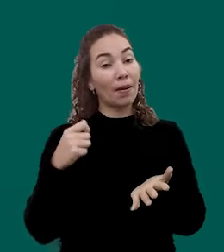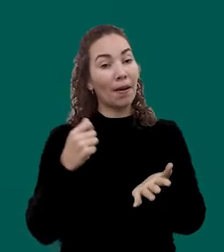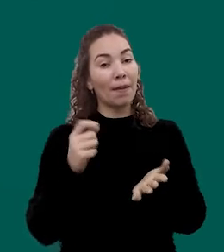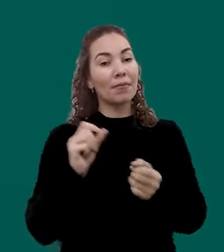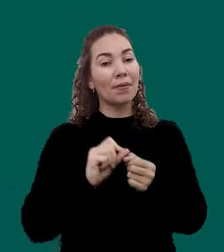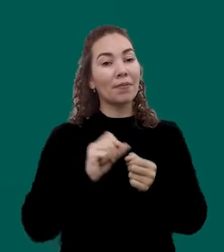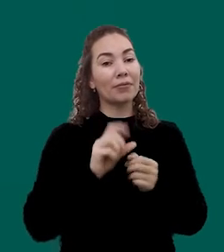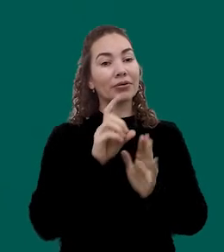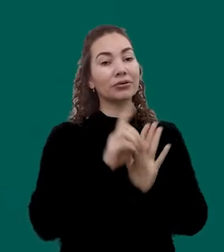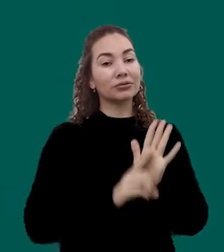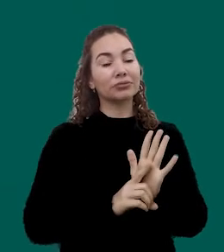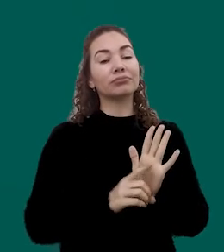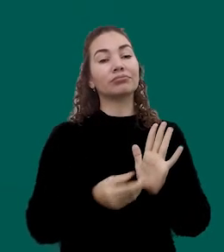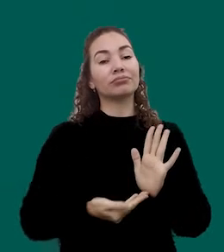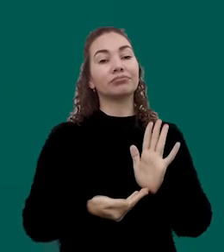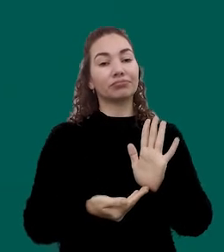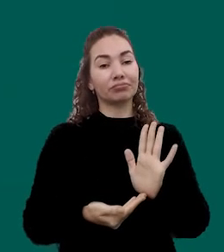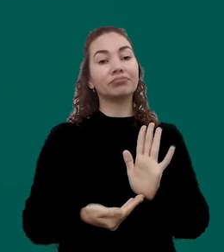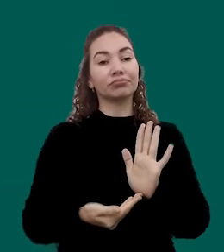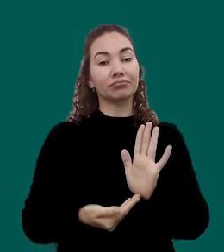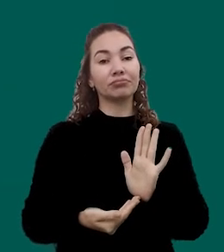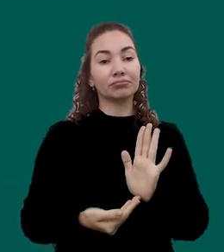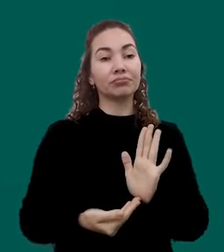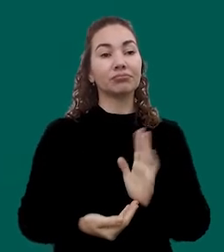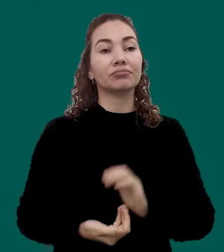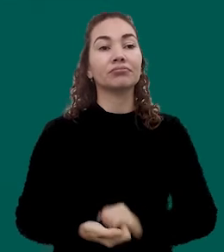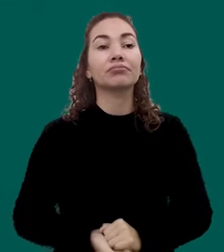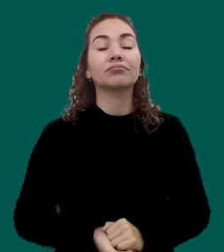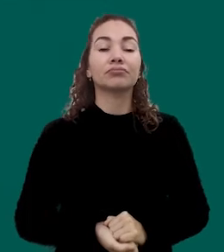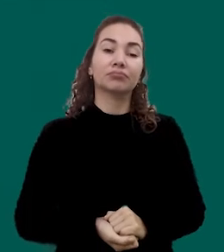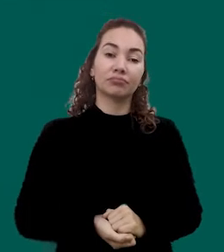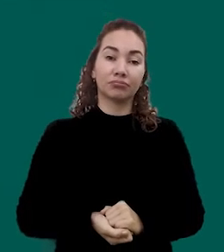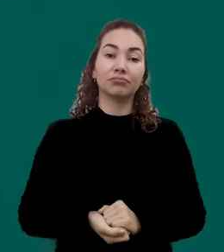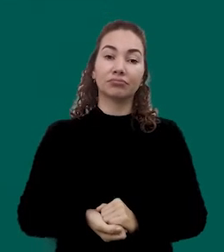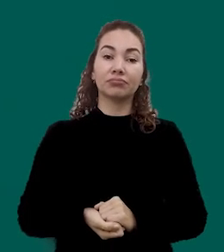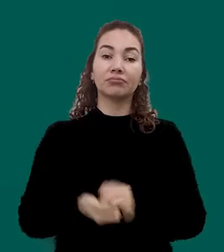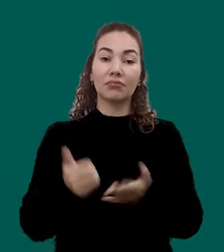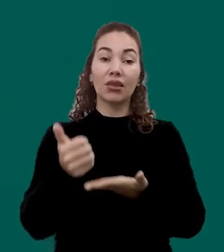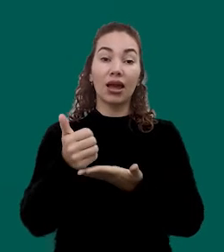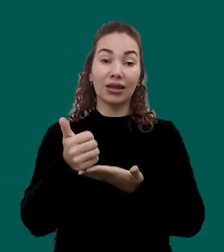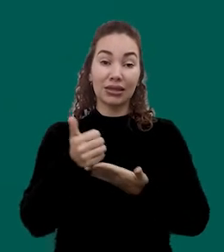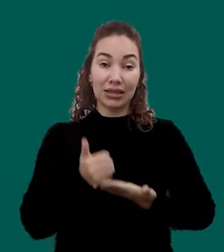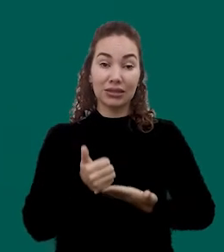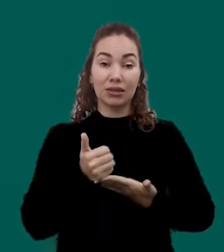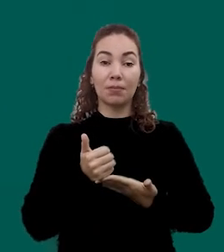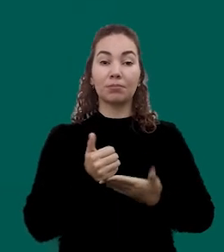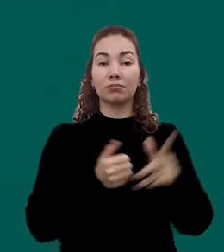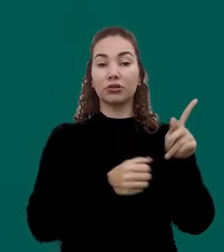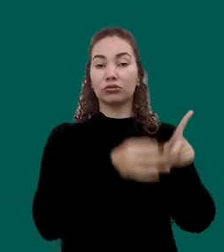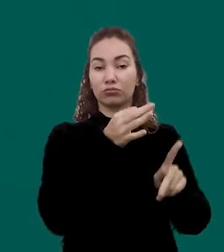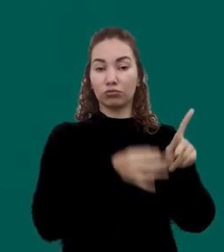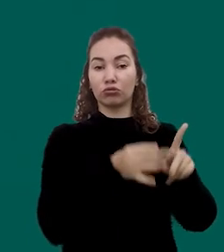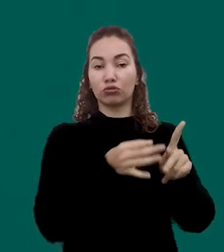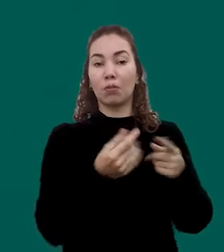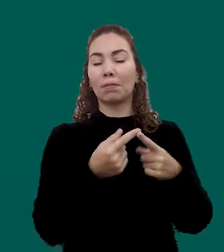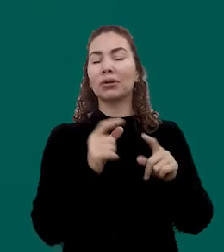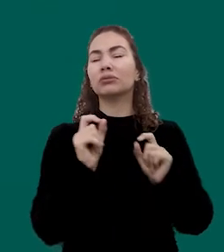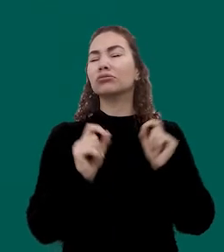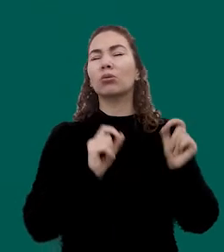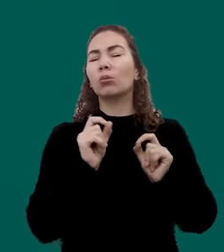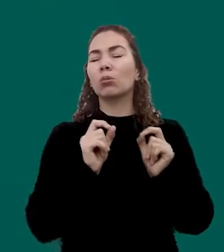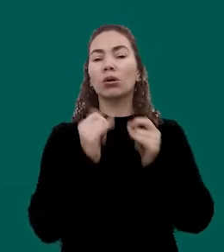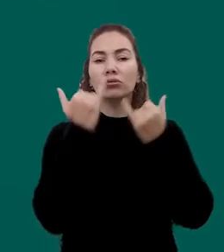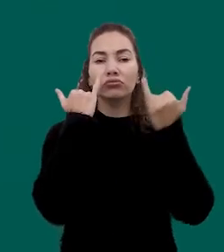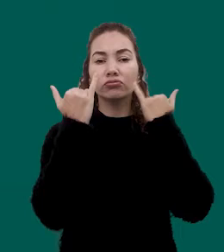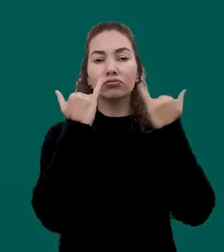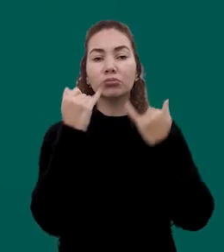declarados na ficha, então, de rendimentos tributáveis recebido de pessoa jurídica. Mas quais as